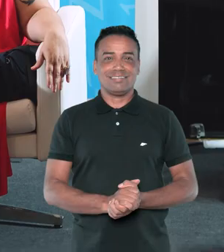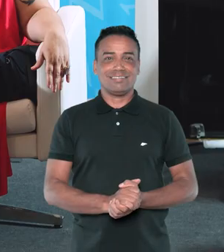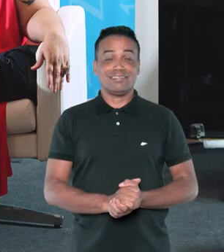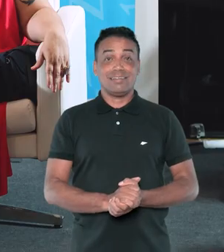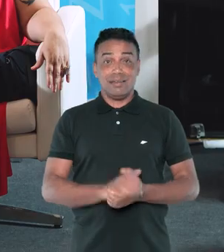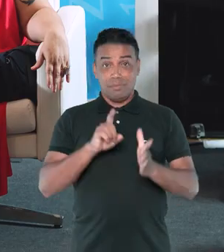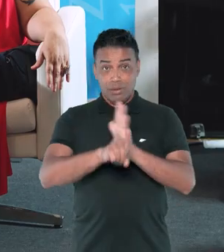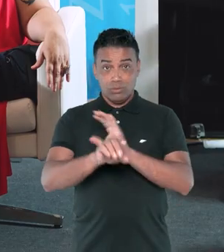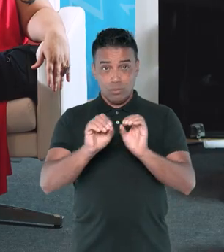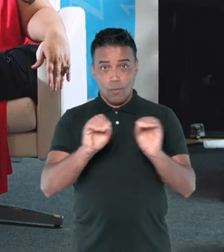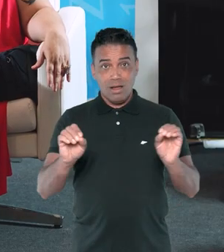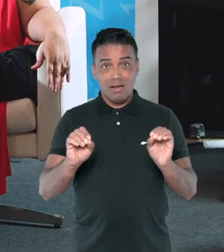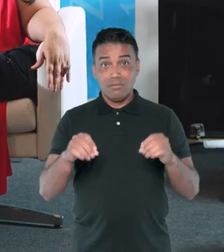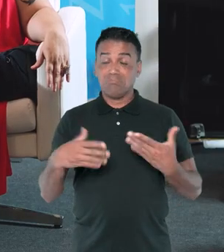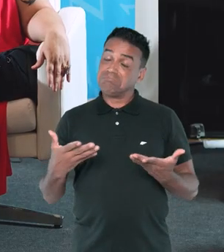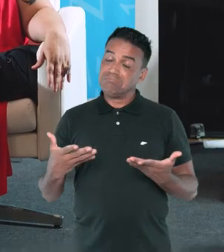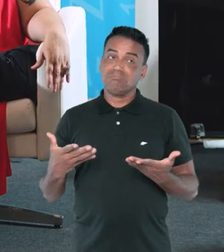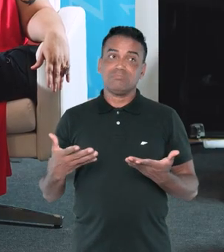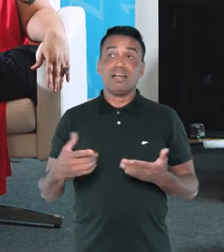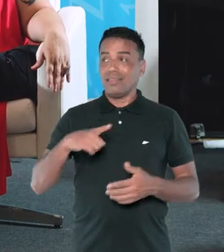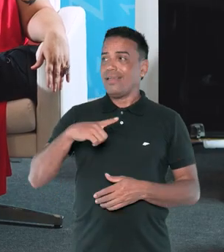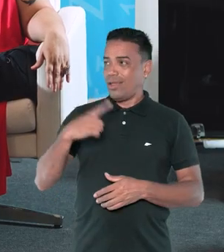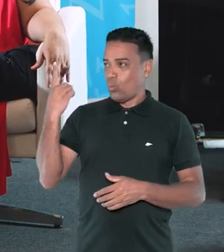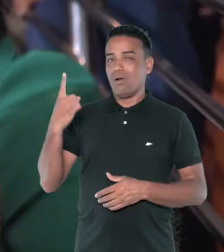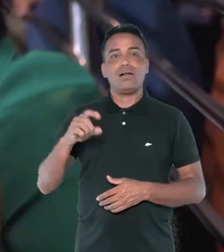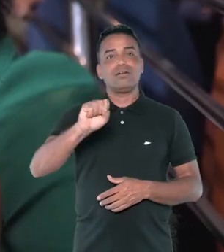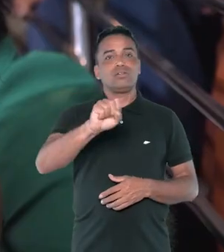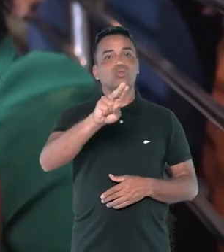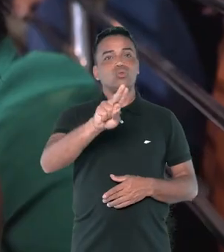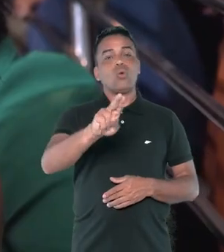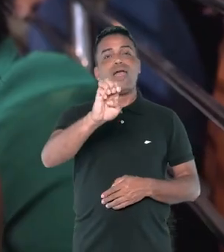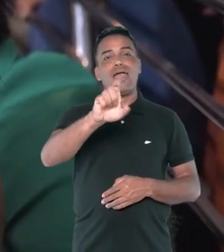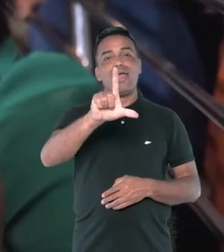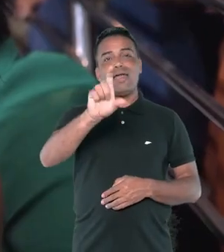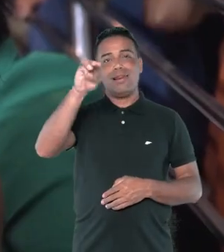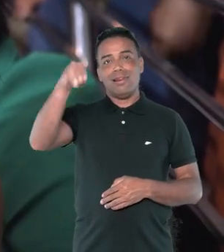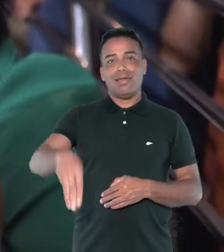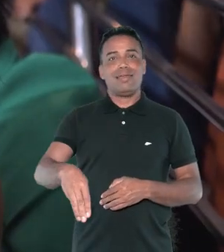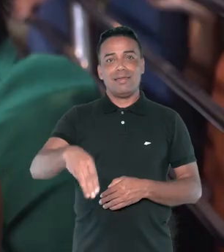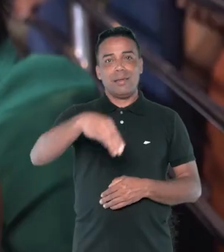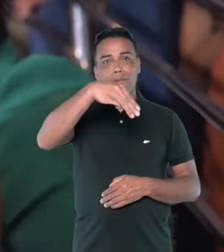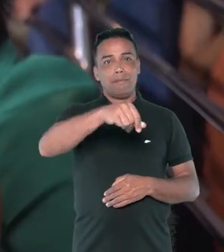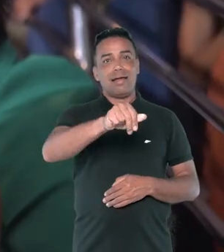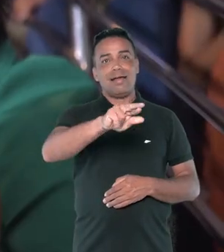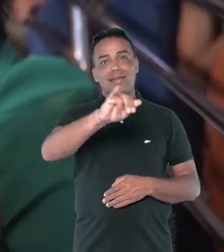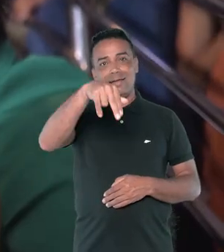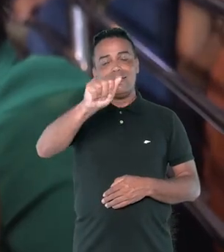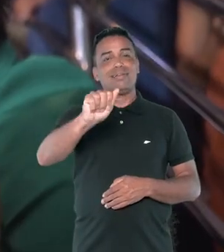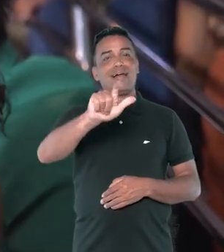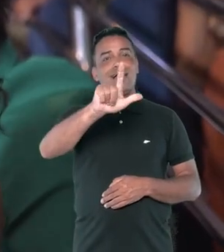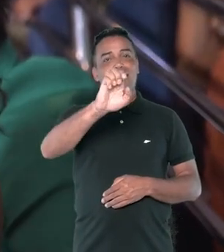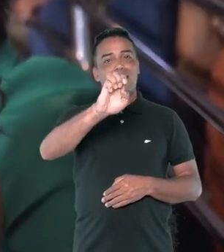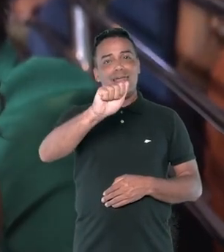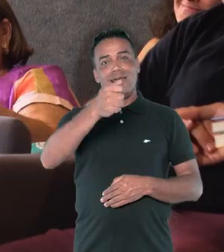Nenhuma pergunta? Que bom. Então vamos. Ai, que maravilha. Suelen, Mariana Leão, um prazer estar você aqui.